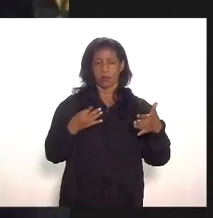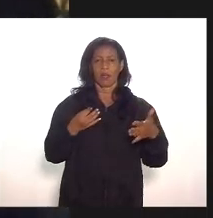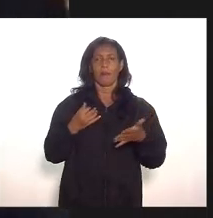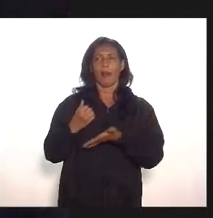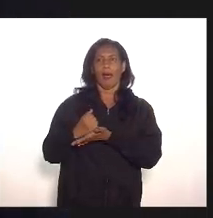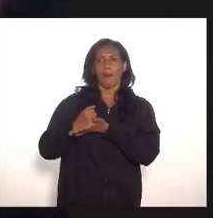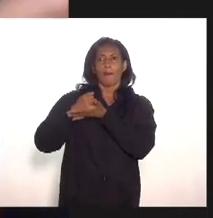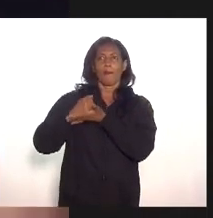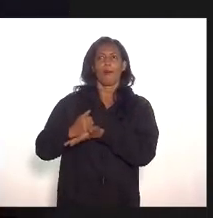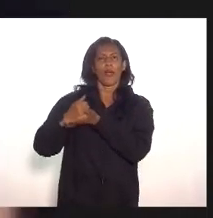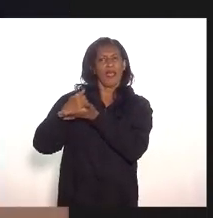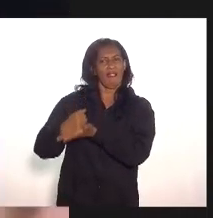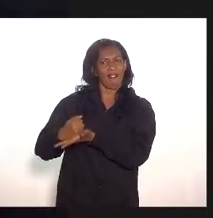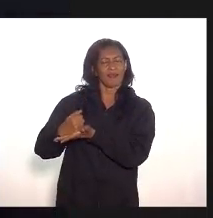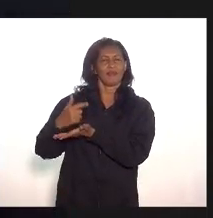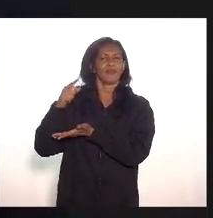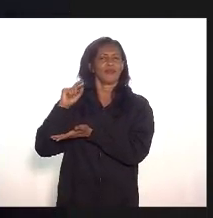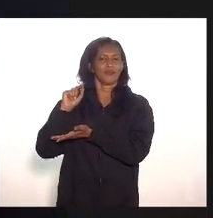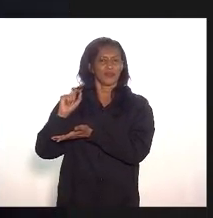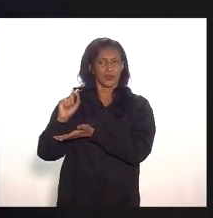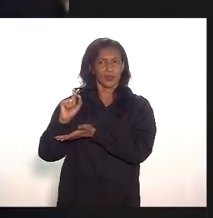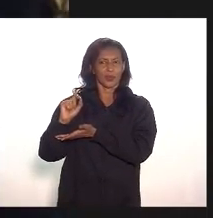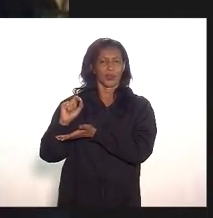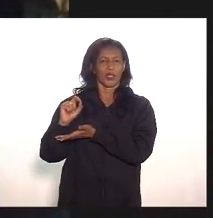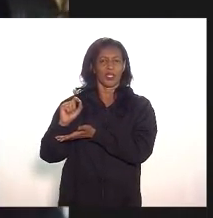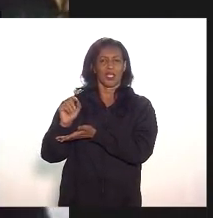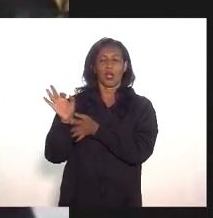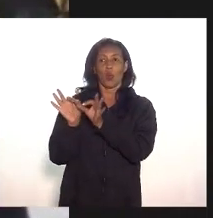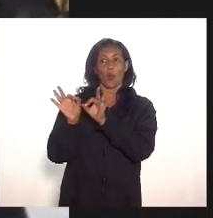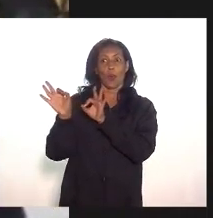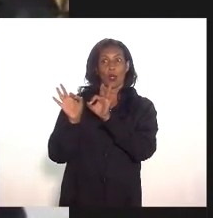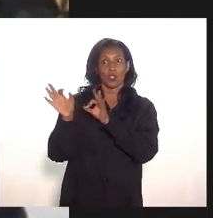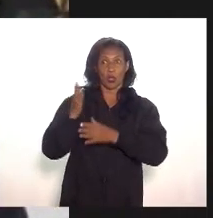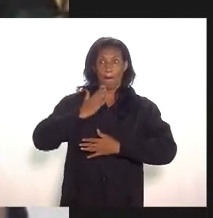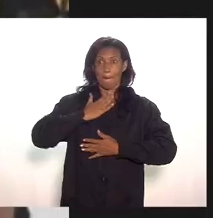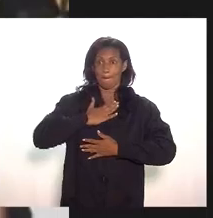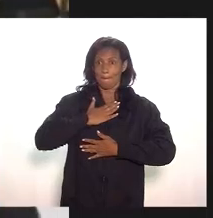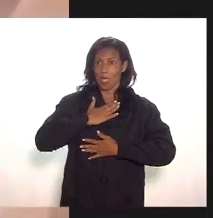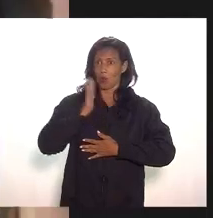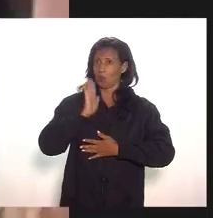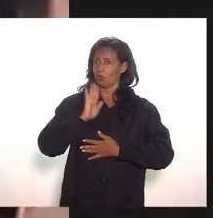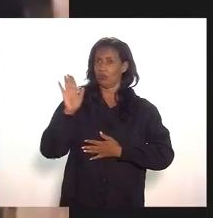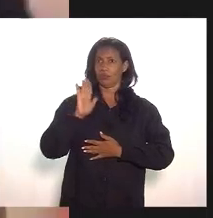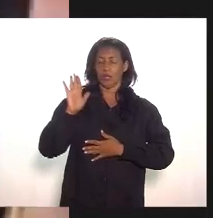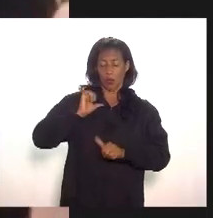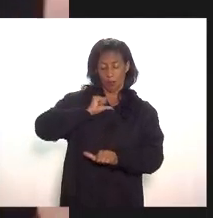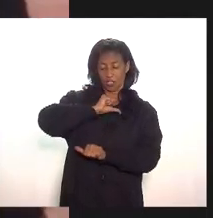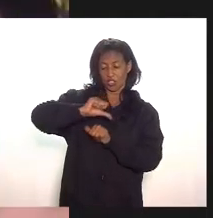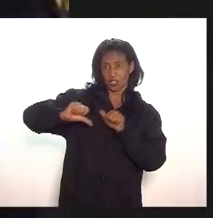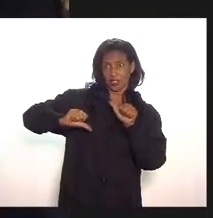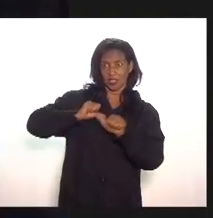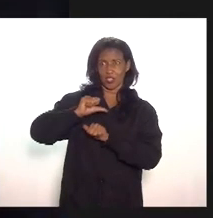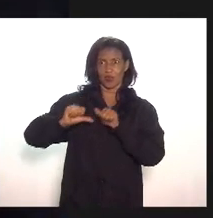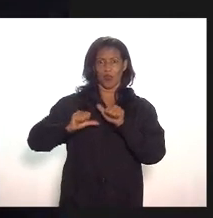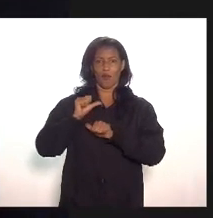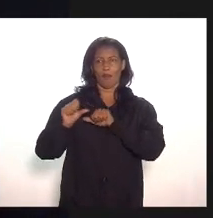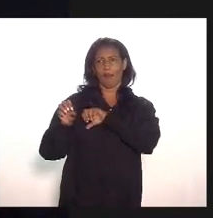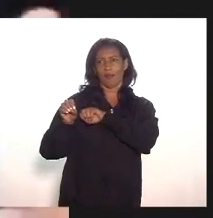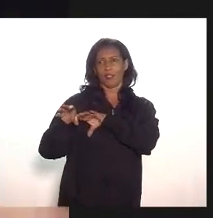essas assinaturas, para essas assinaturas apoiarem o projeto, não o meu projeto, mas tornar a educação essencial, né,